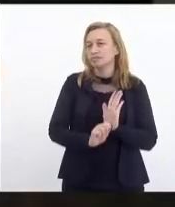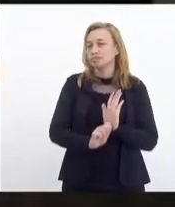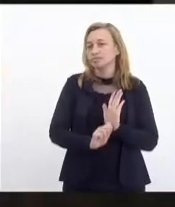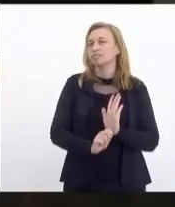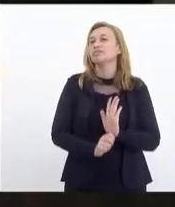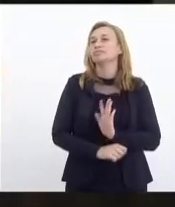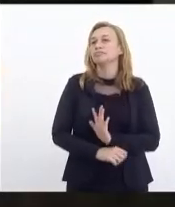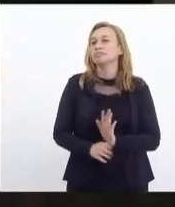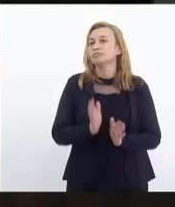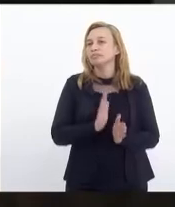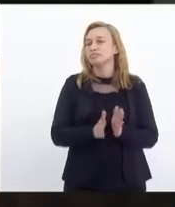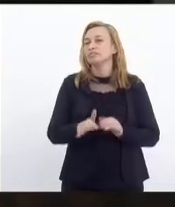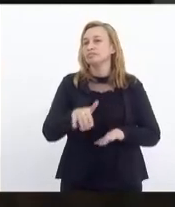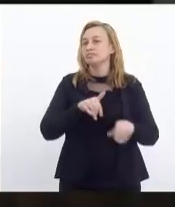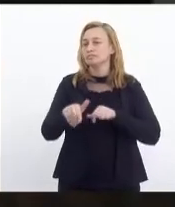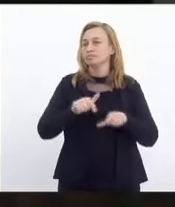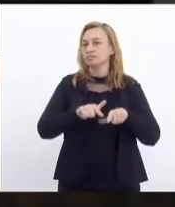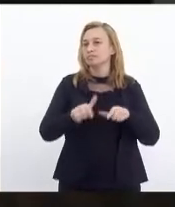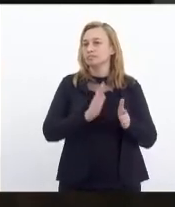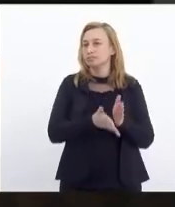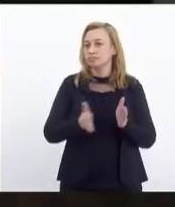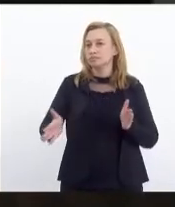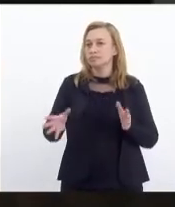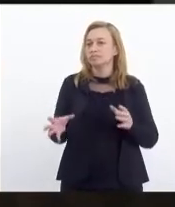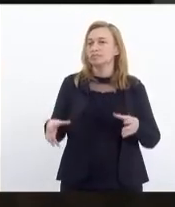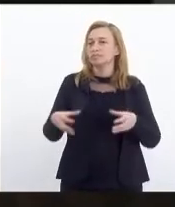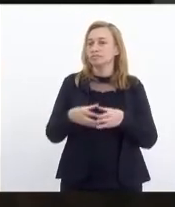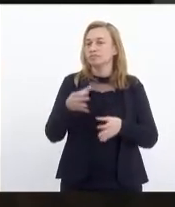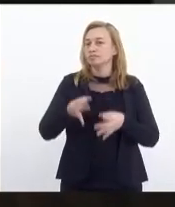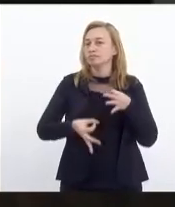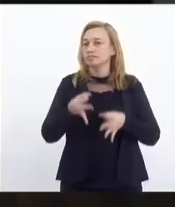os trabalhos à ordem, vota o parecer da Comissão de Constituição e Justiça